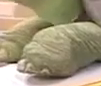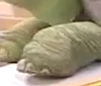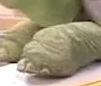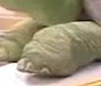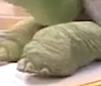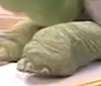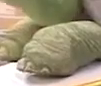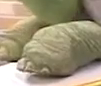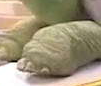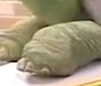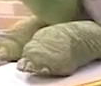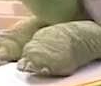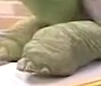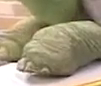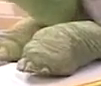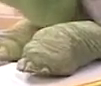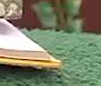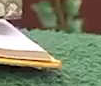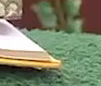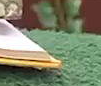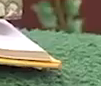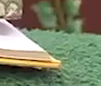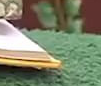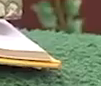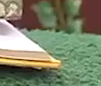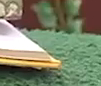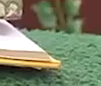o seu linguajar.